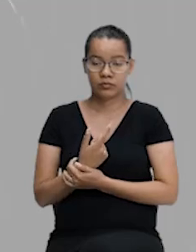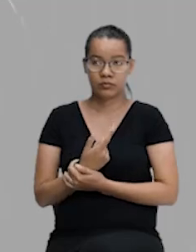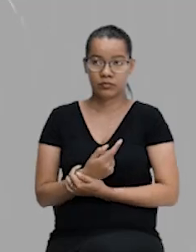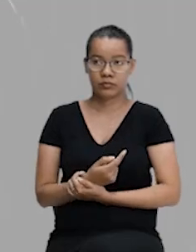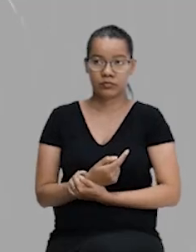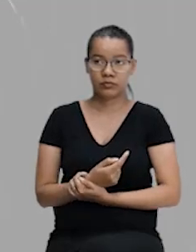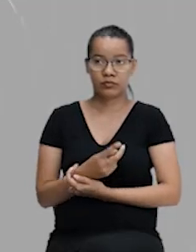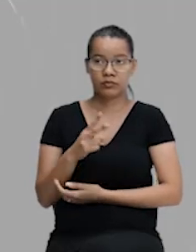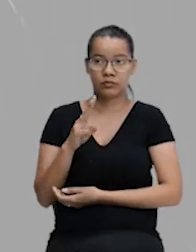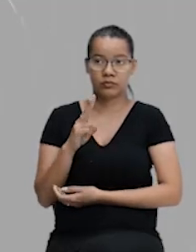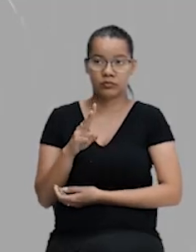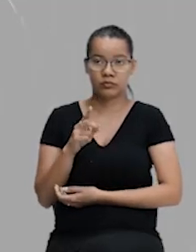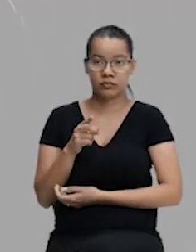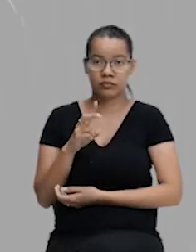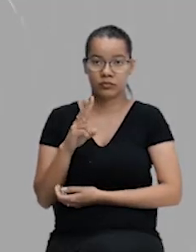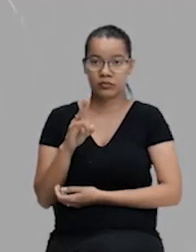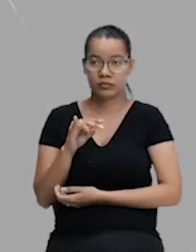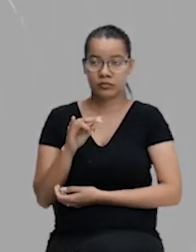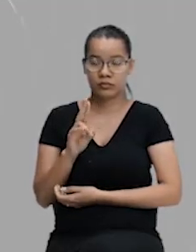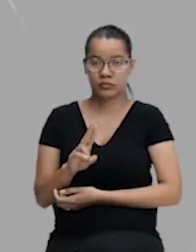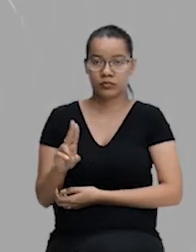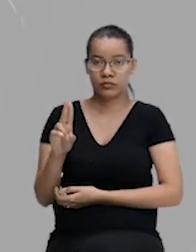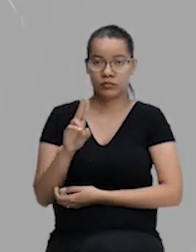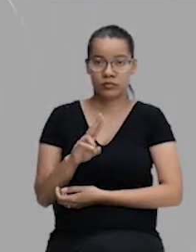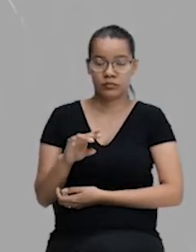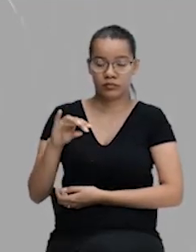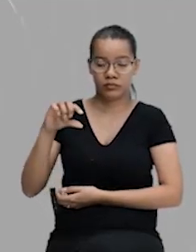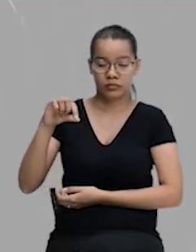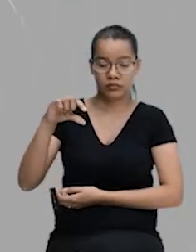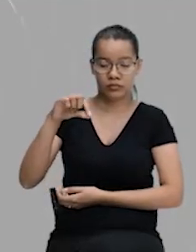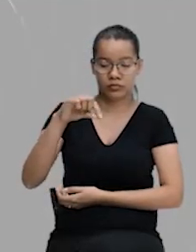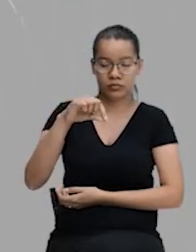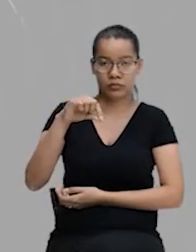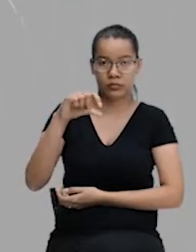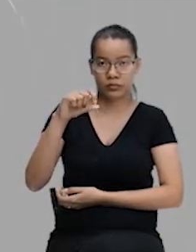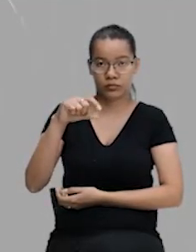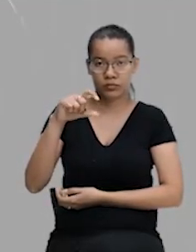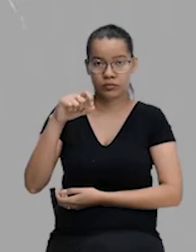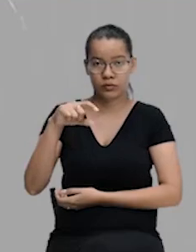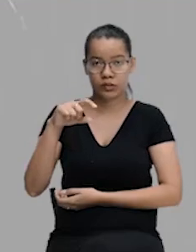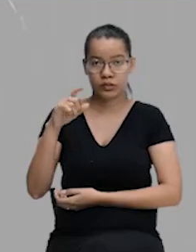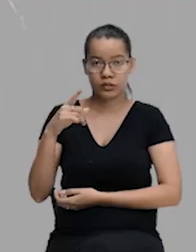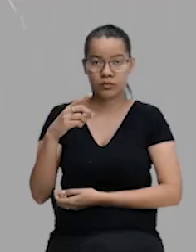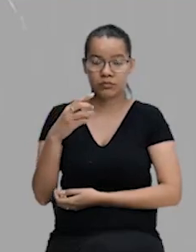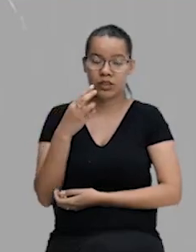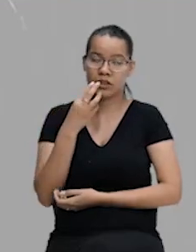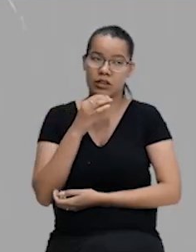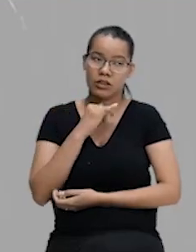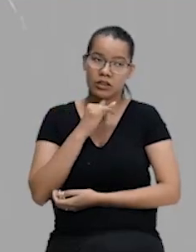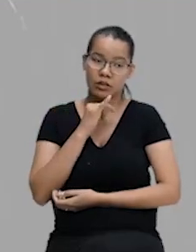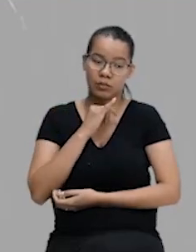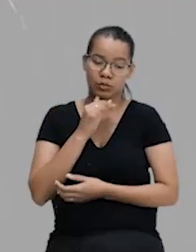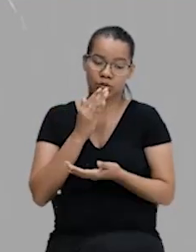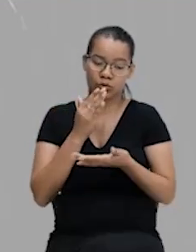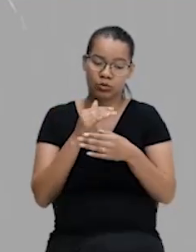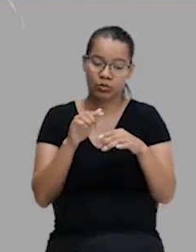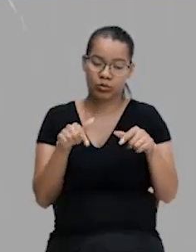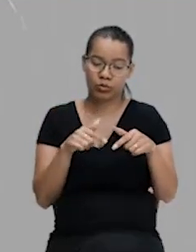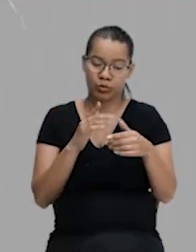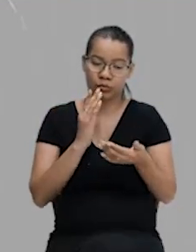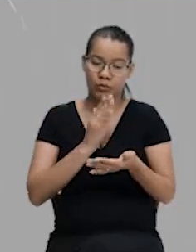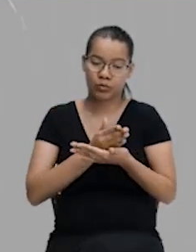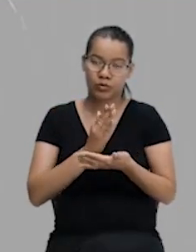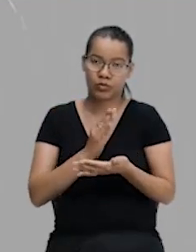vai colocar algumas gotas, por exemplo, na massa do bolo. Aí você vai ter um bolo com o sabor, o